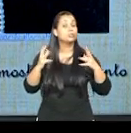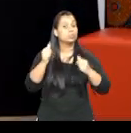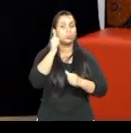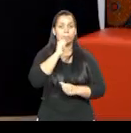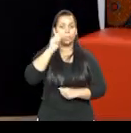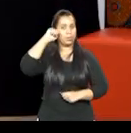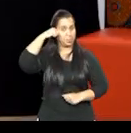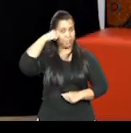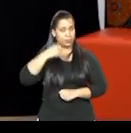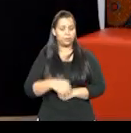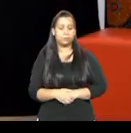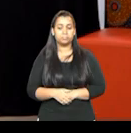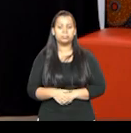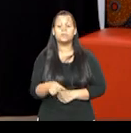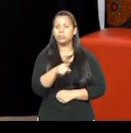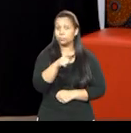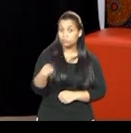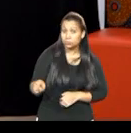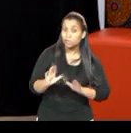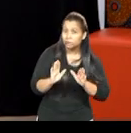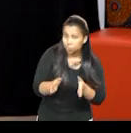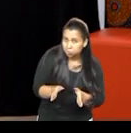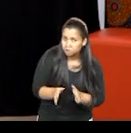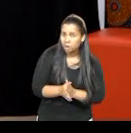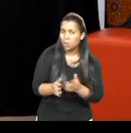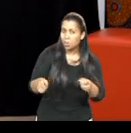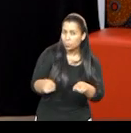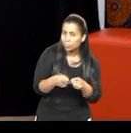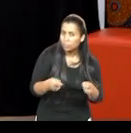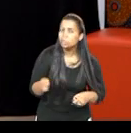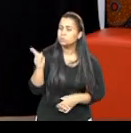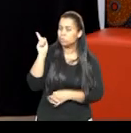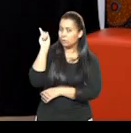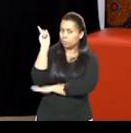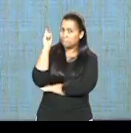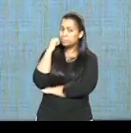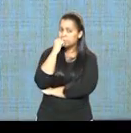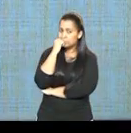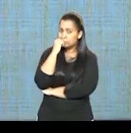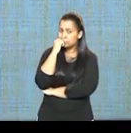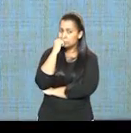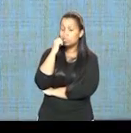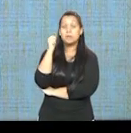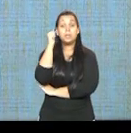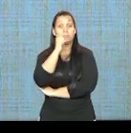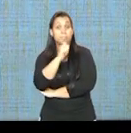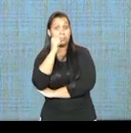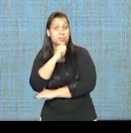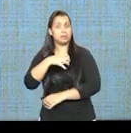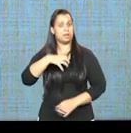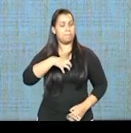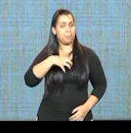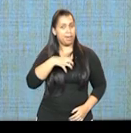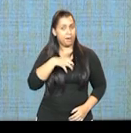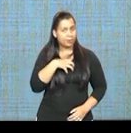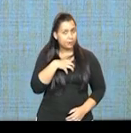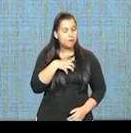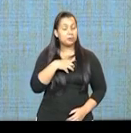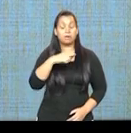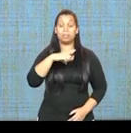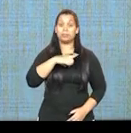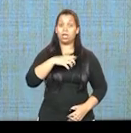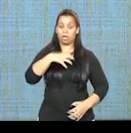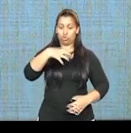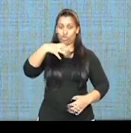negra. E vocês, já ouviram em alguma música esses trechos? Toda menina baiana tem um jeito que